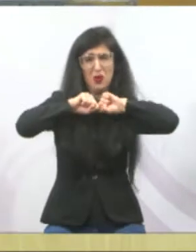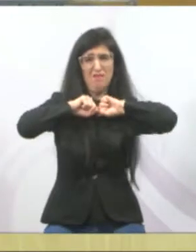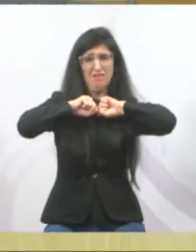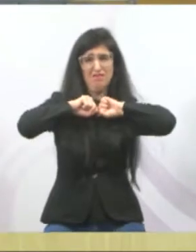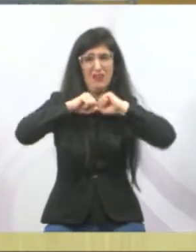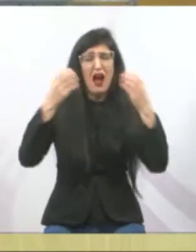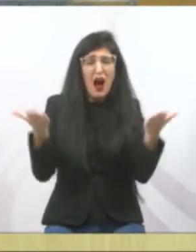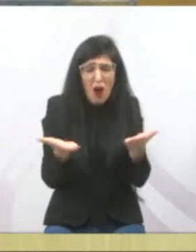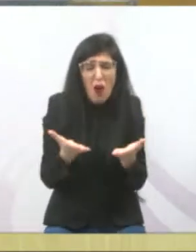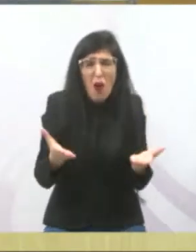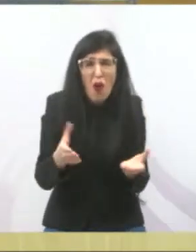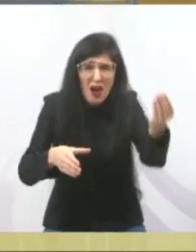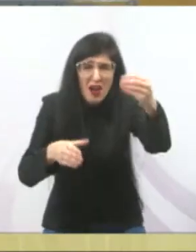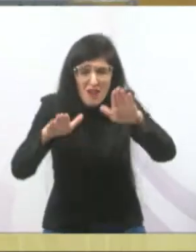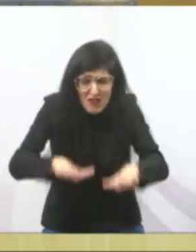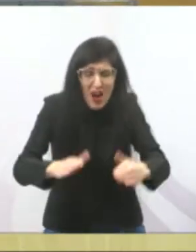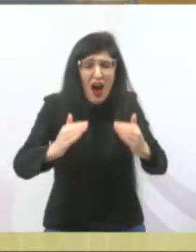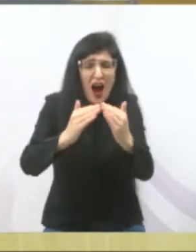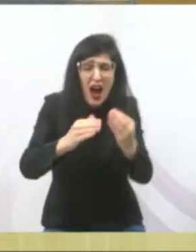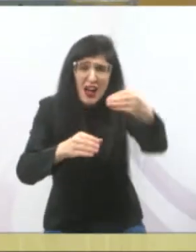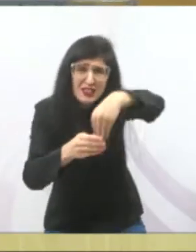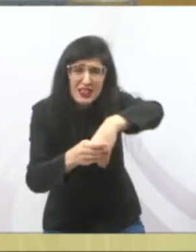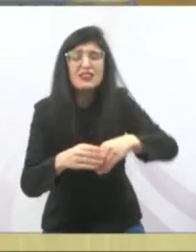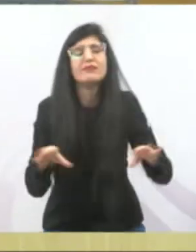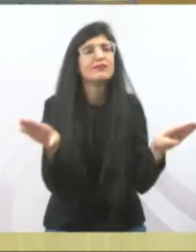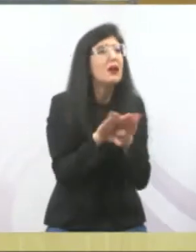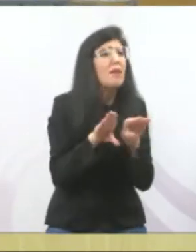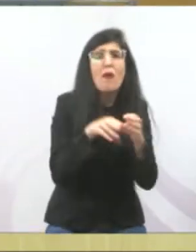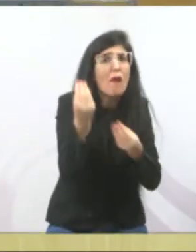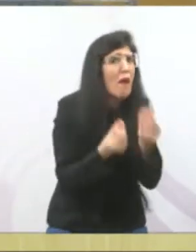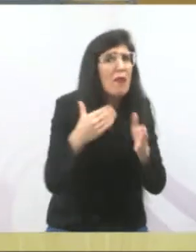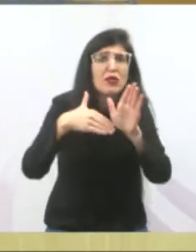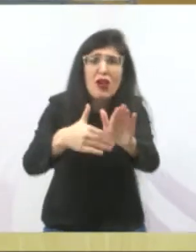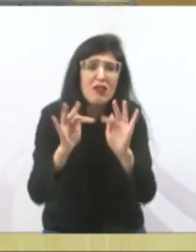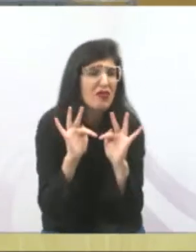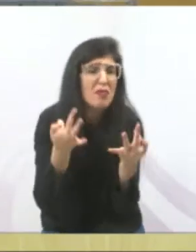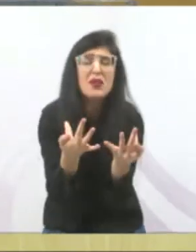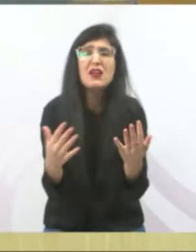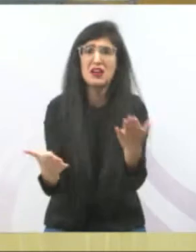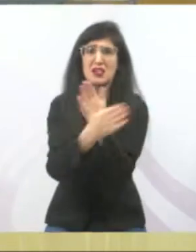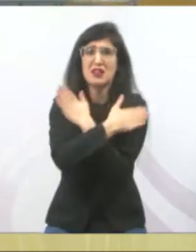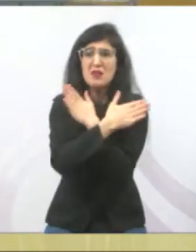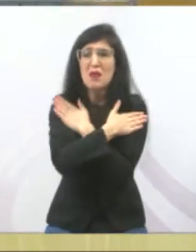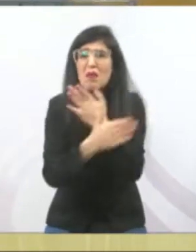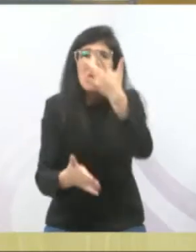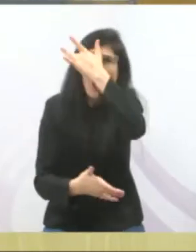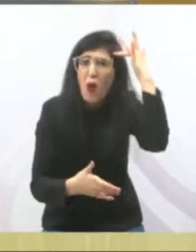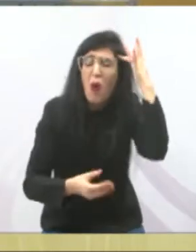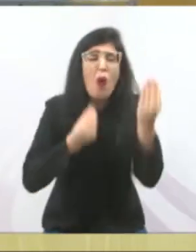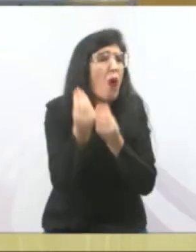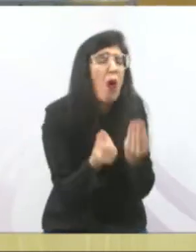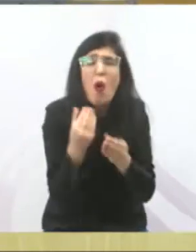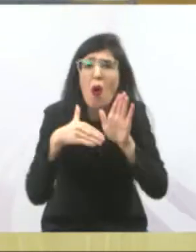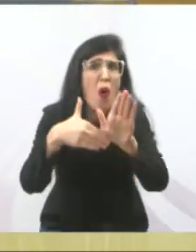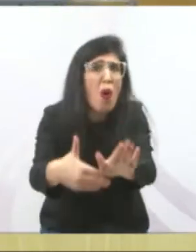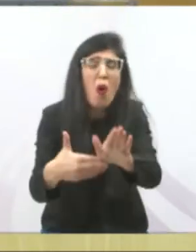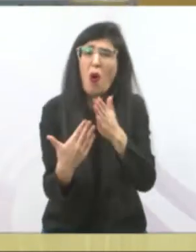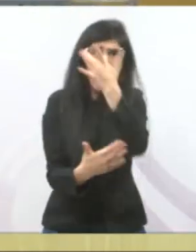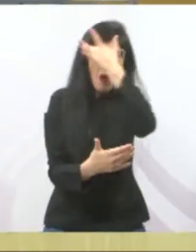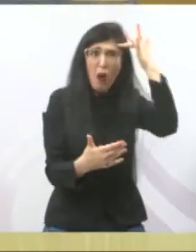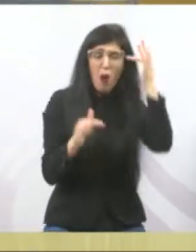que envergonha. Há bênçãos sobre a cabeça do justo, mas a violência fechará a boca dos